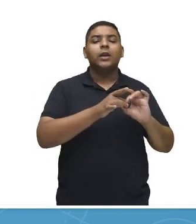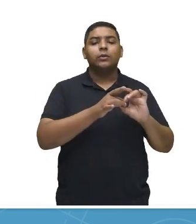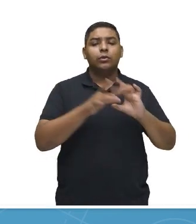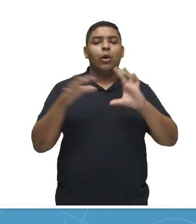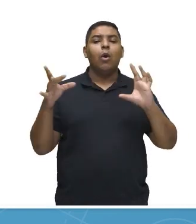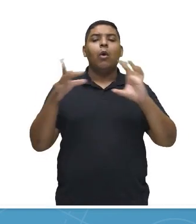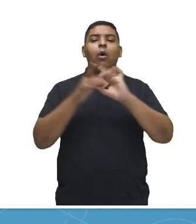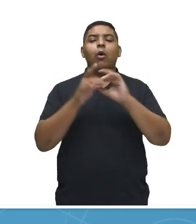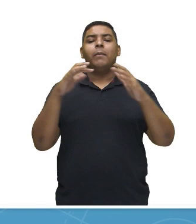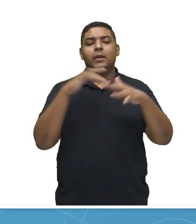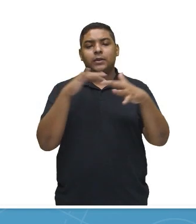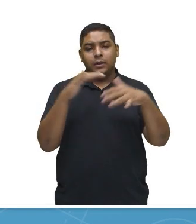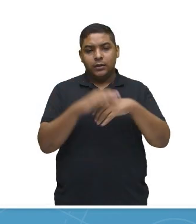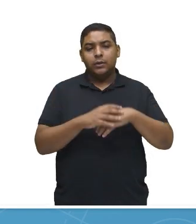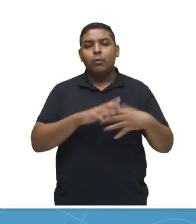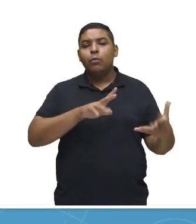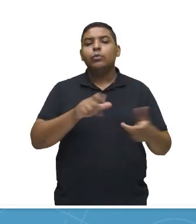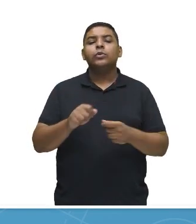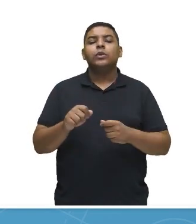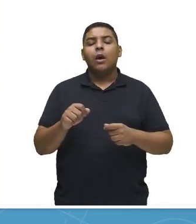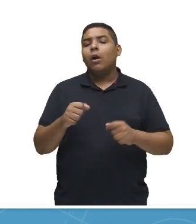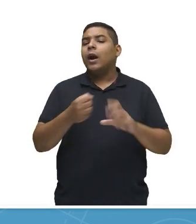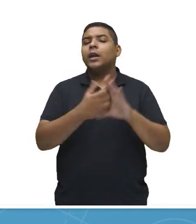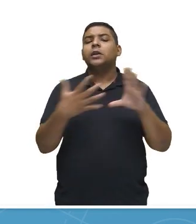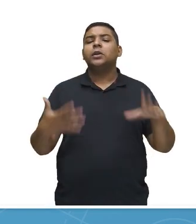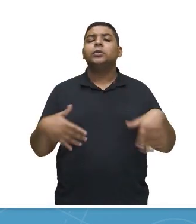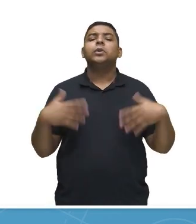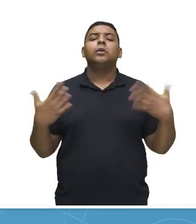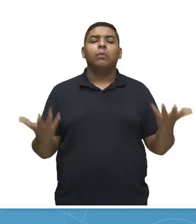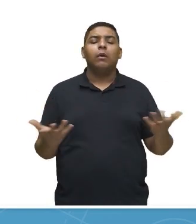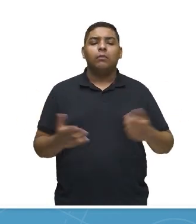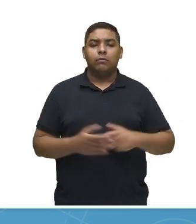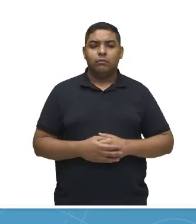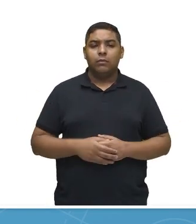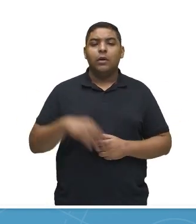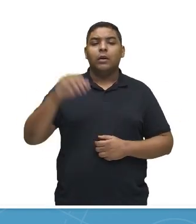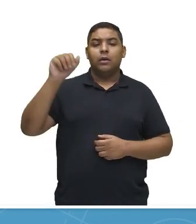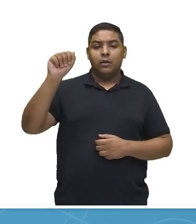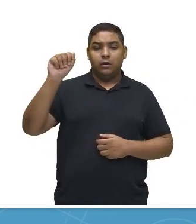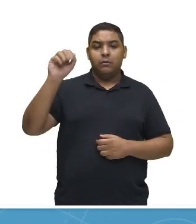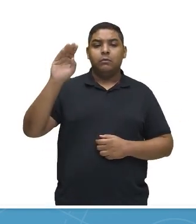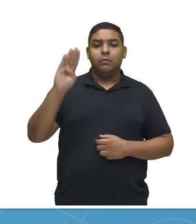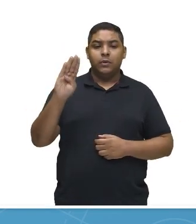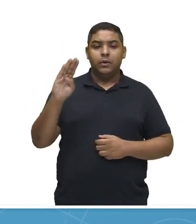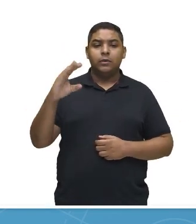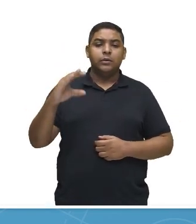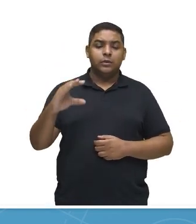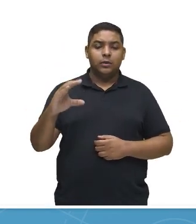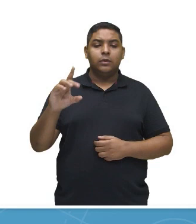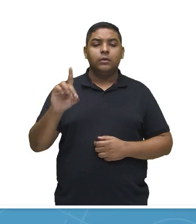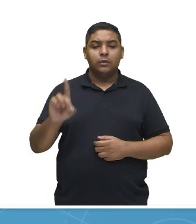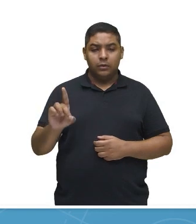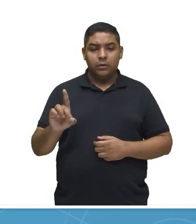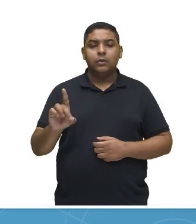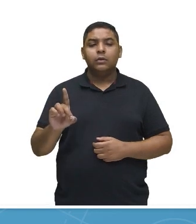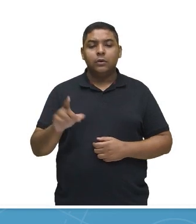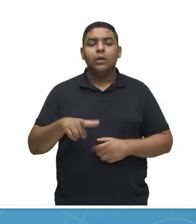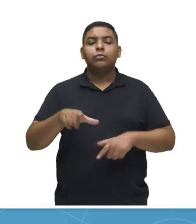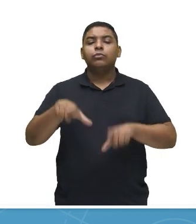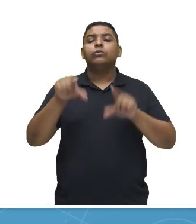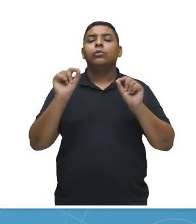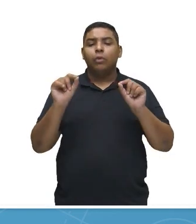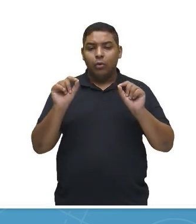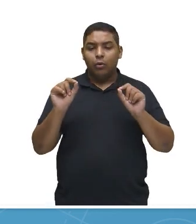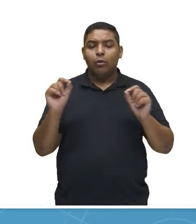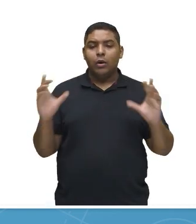são caracterizadas por... Então, tá aí as quatro alternativas para você marcar qual alternativa melhor corresponde